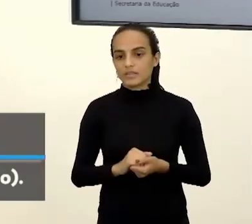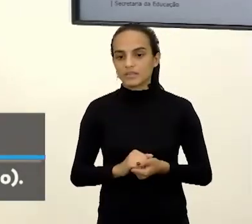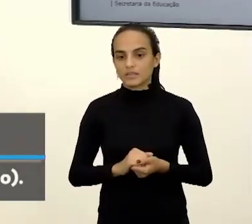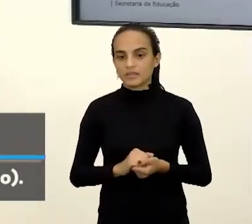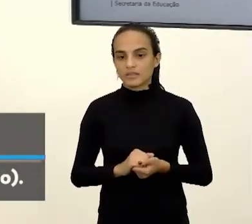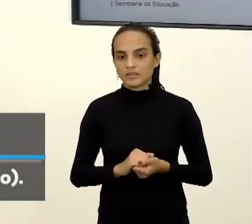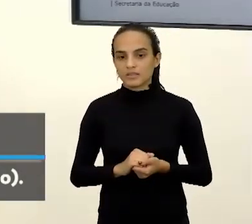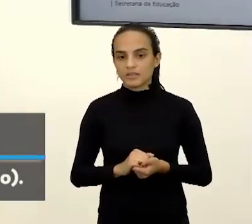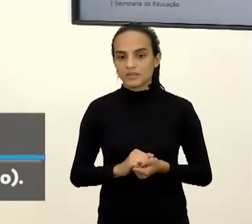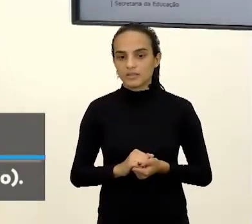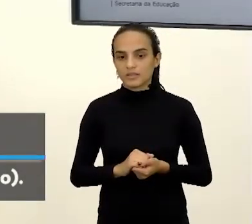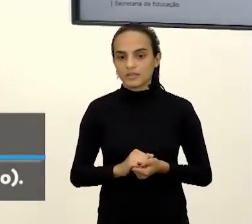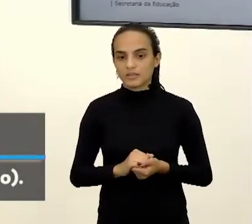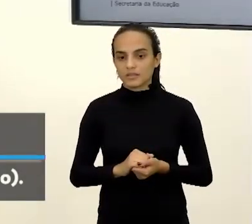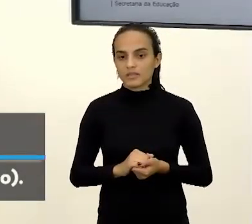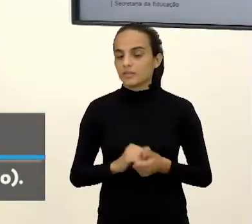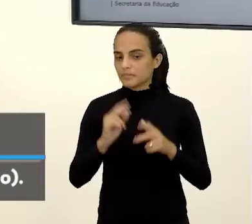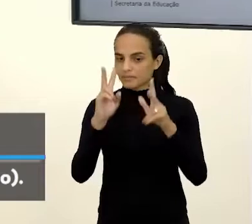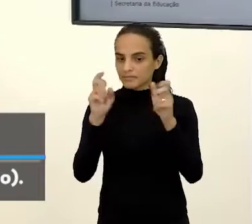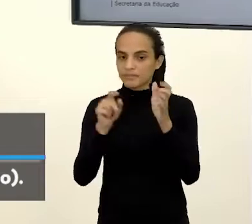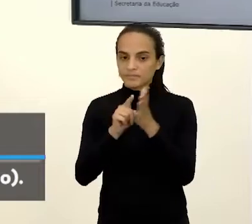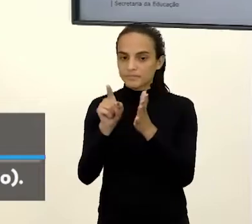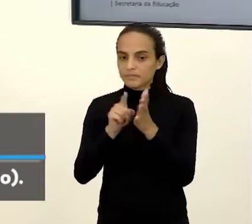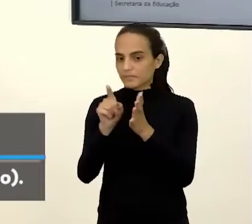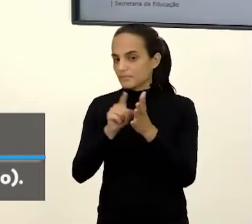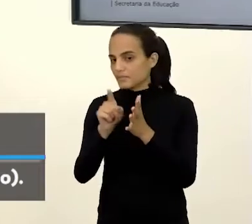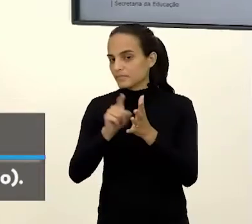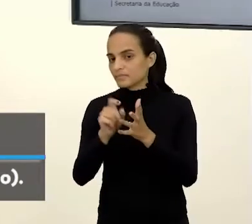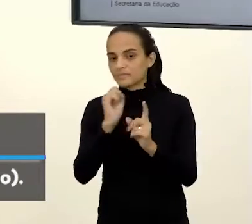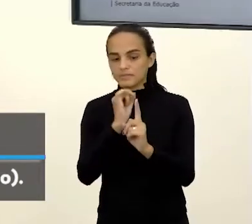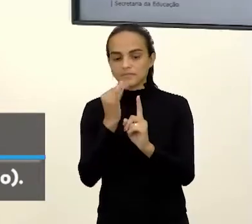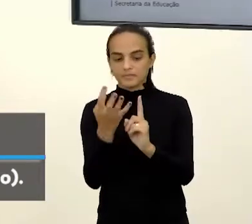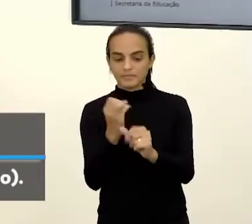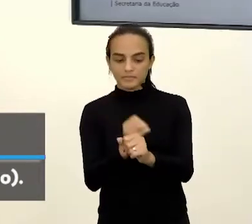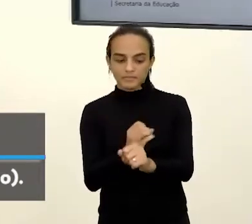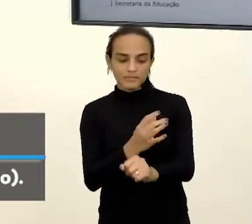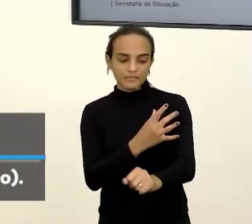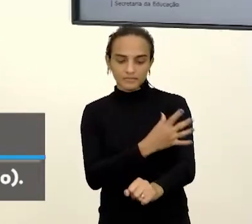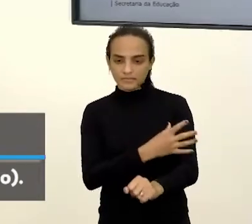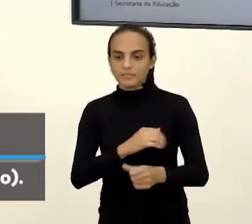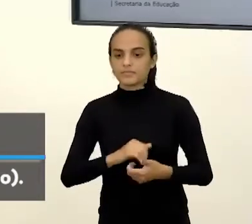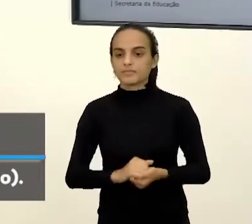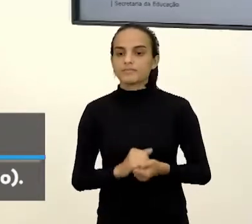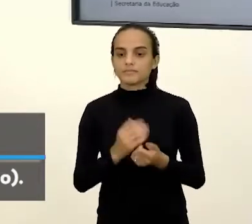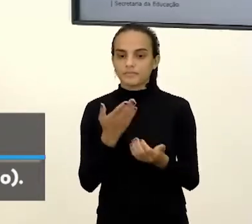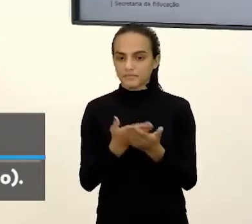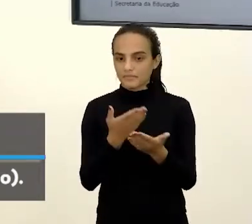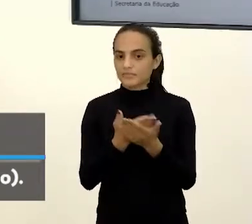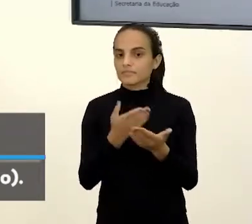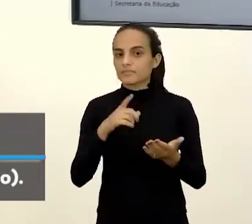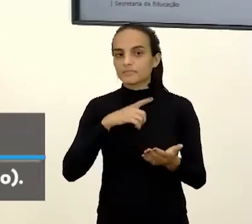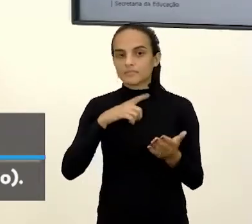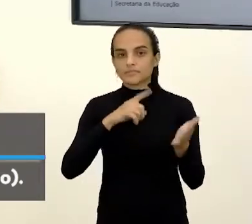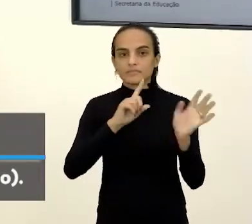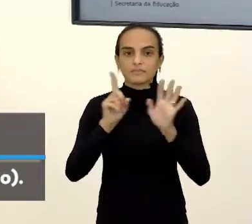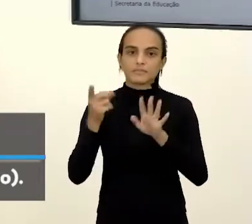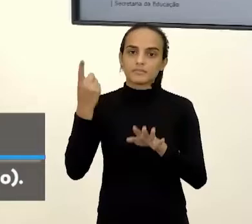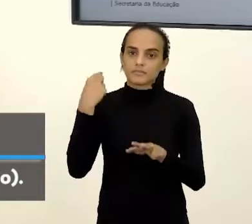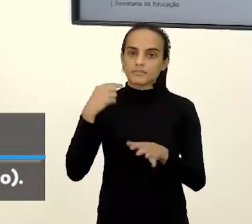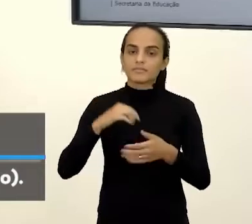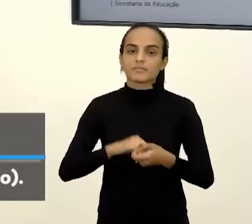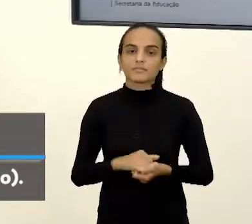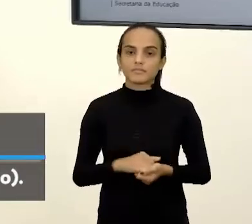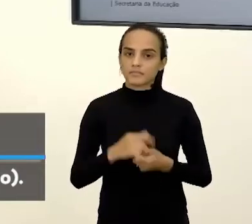o questionário da socioemocional. A gente teve uma aula com vocês semana passada, que eu tava junto com a Luanda, falando sobre